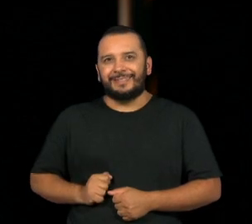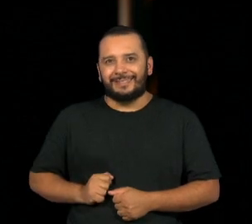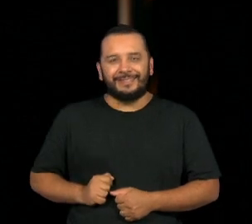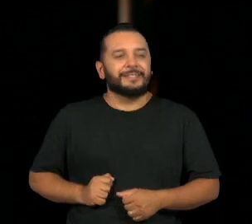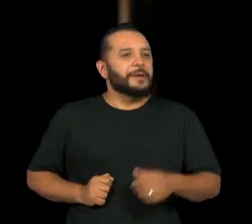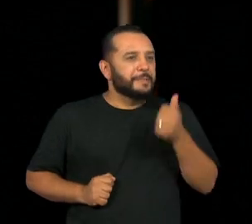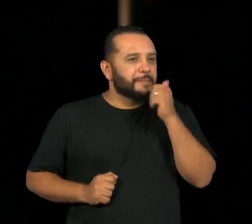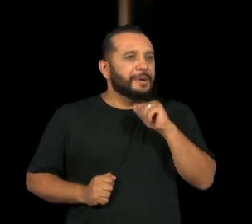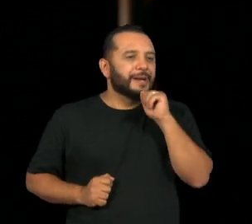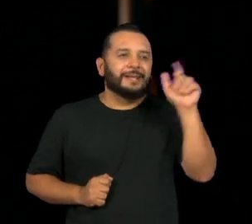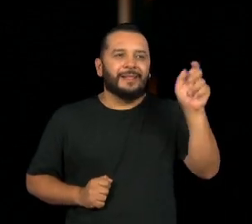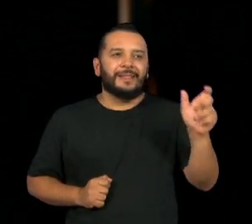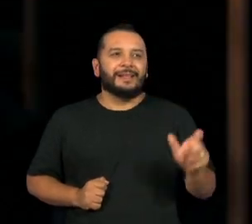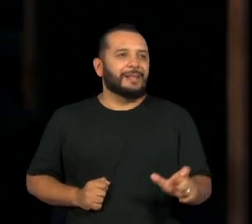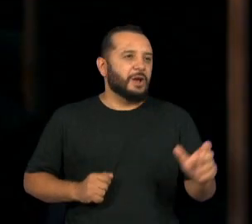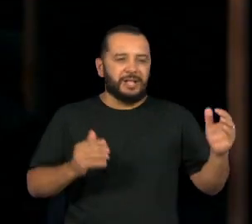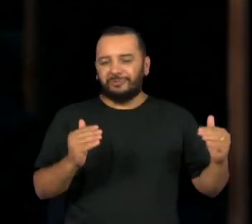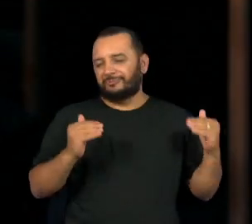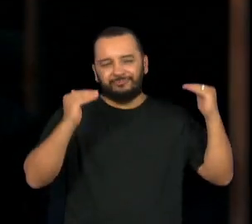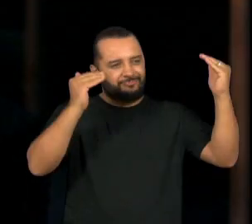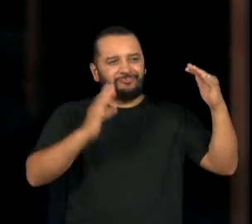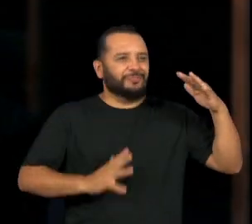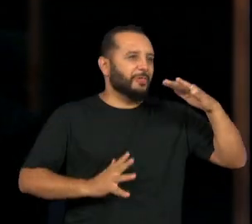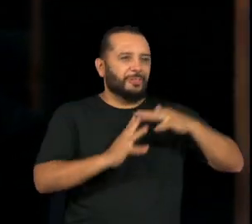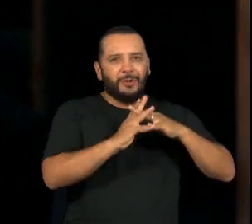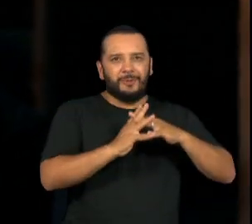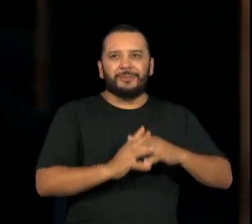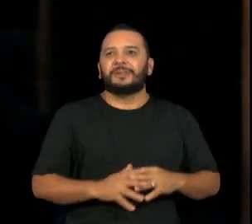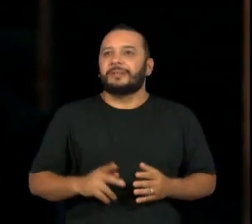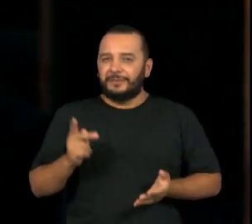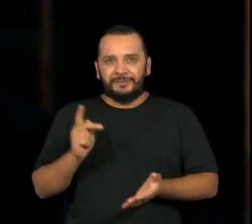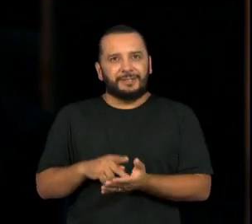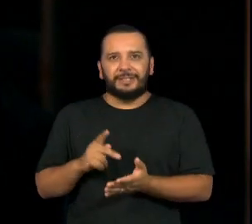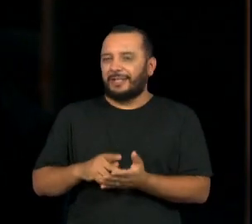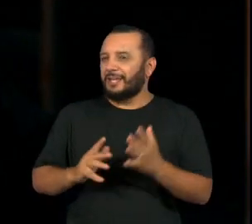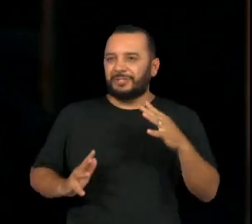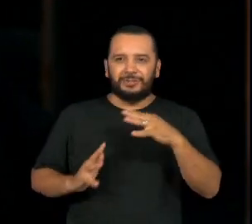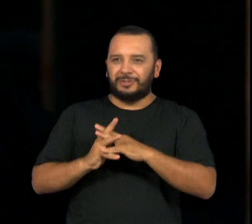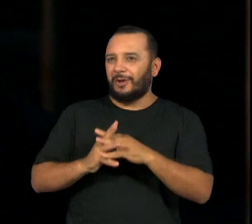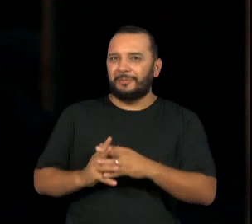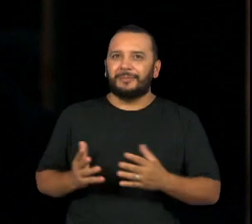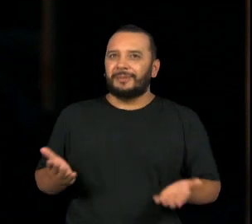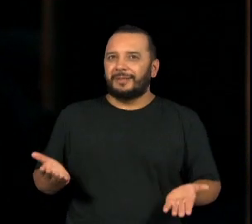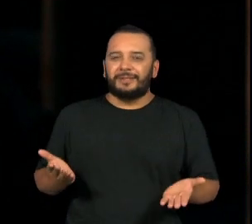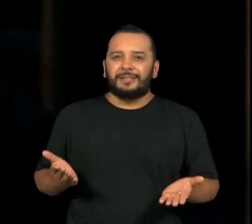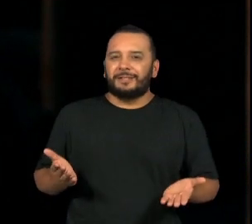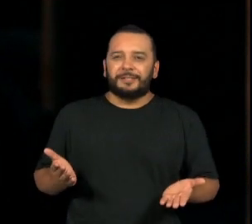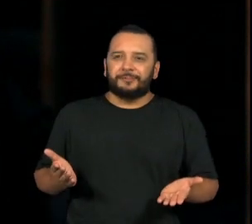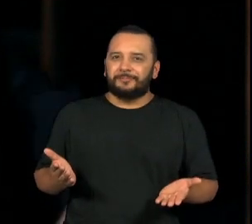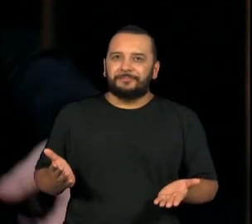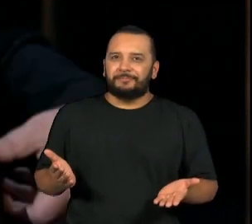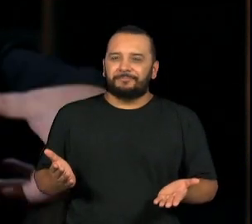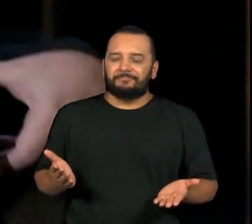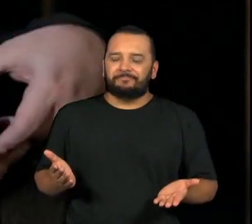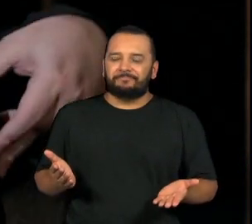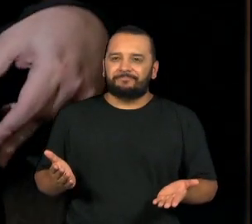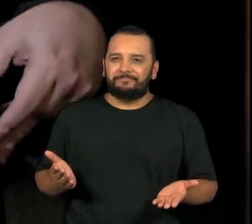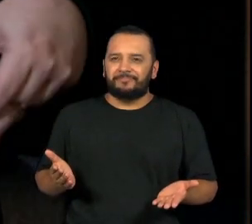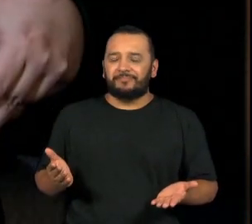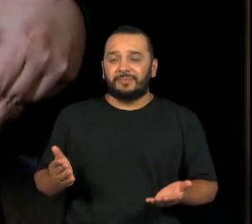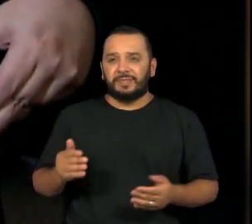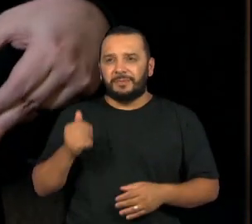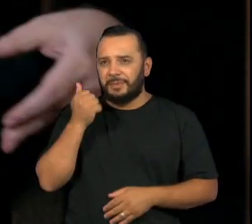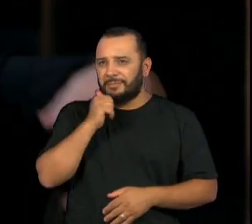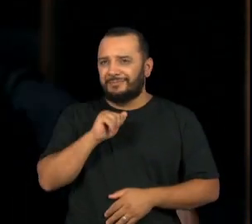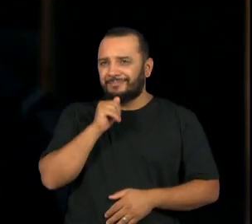mama CEO. Ela era o Steve Jobs da família. E aí, quando ela se